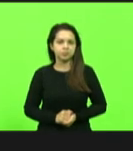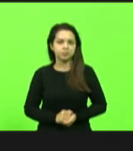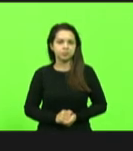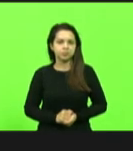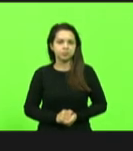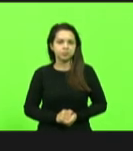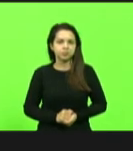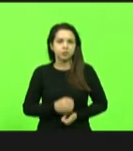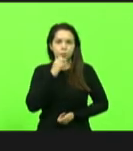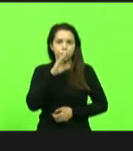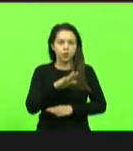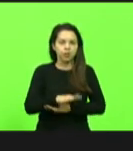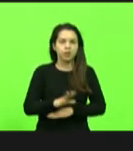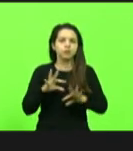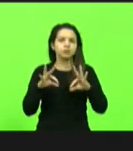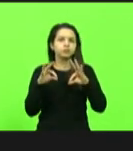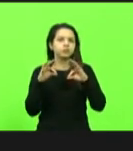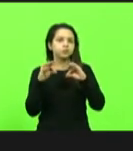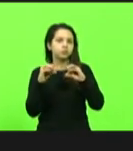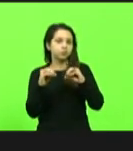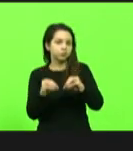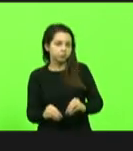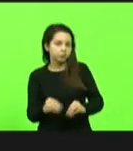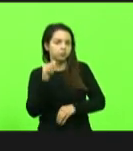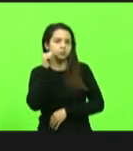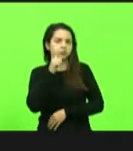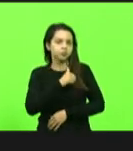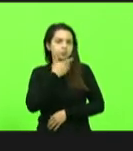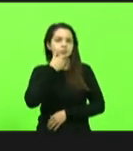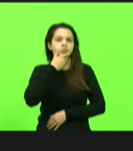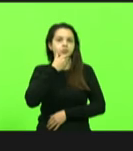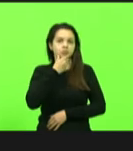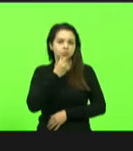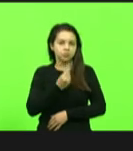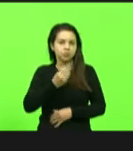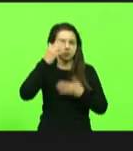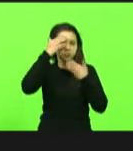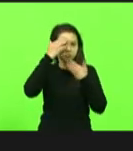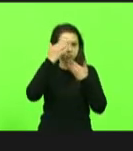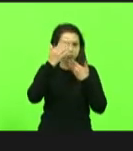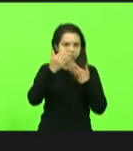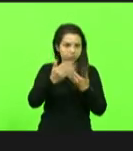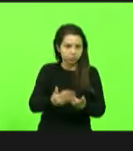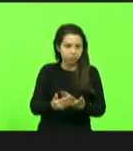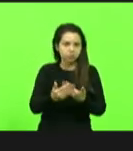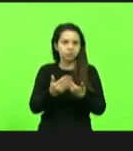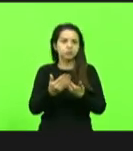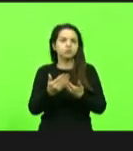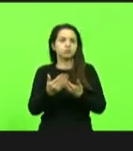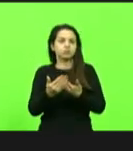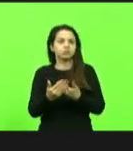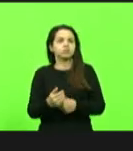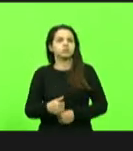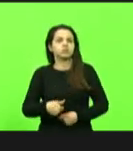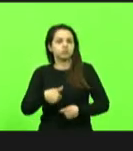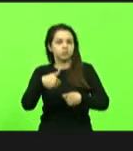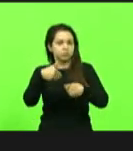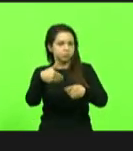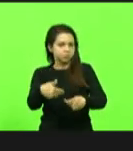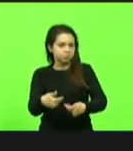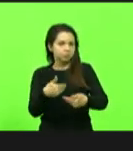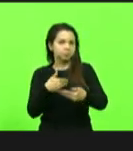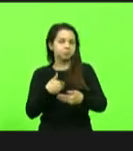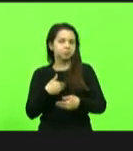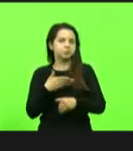Boa tarde a todas e todos. Agradecer em nome do COEGEMAS pelo convite para estar nessa